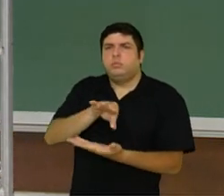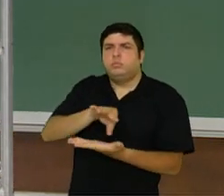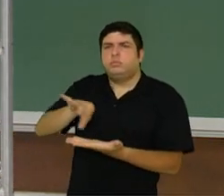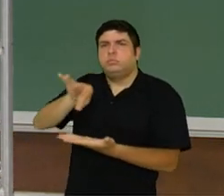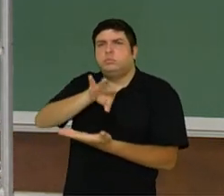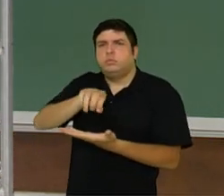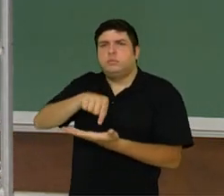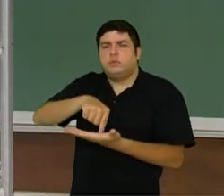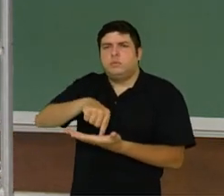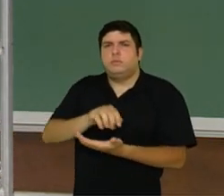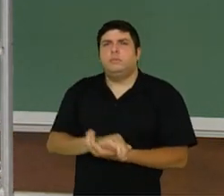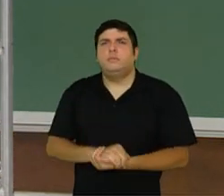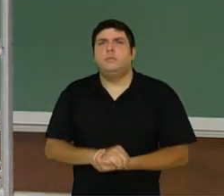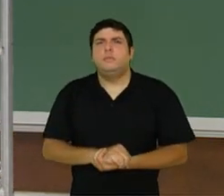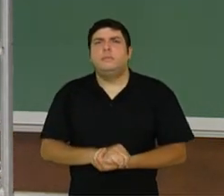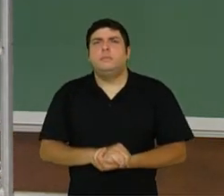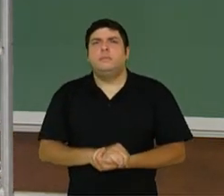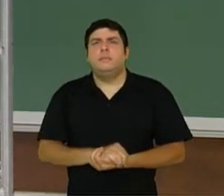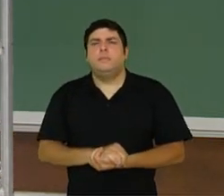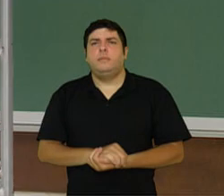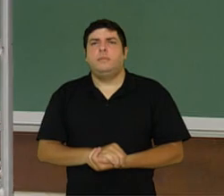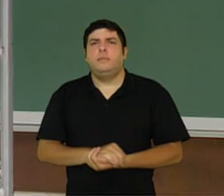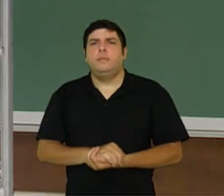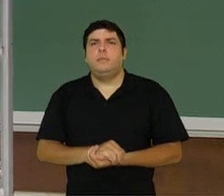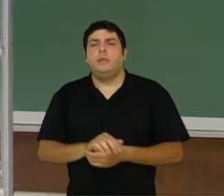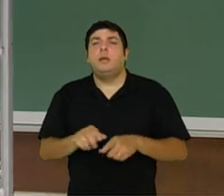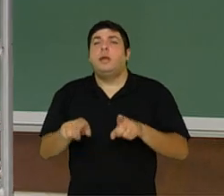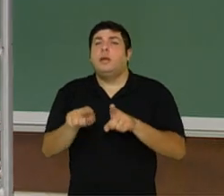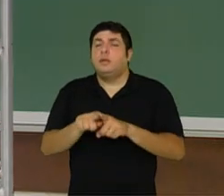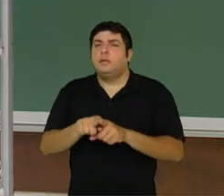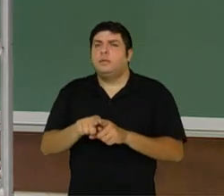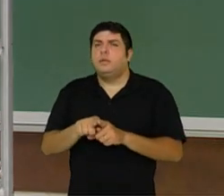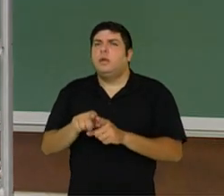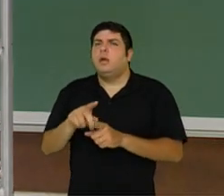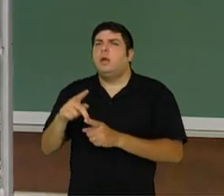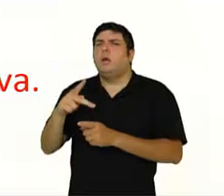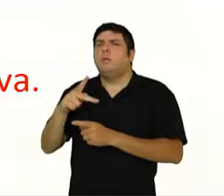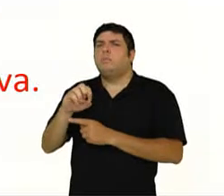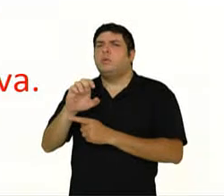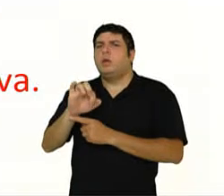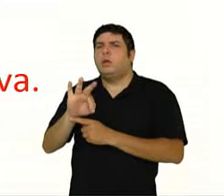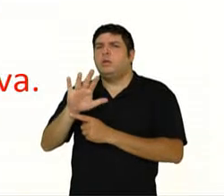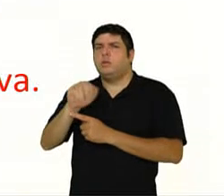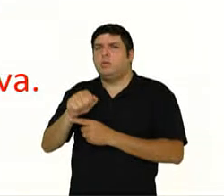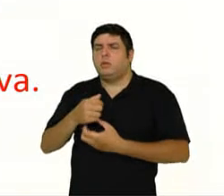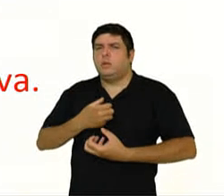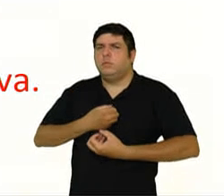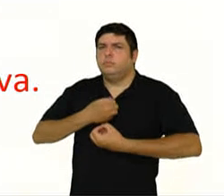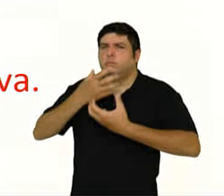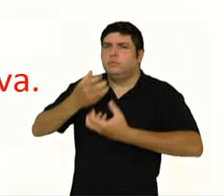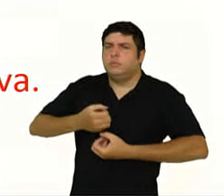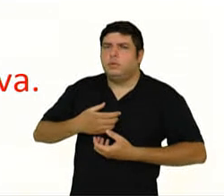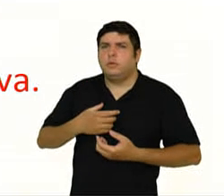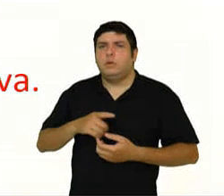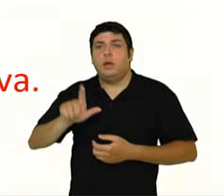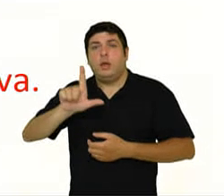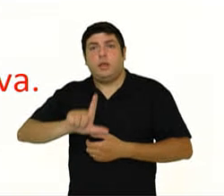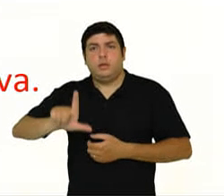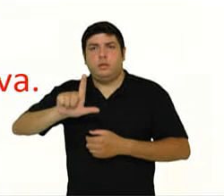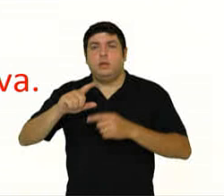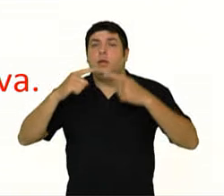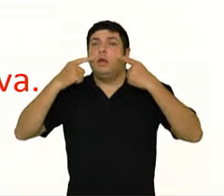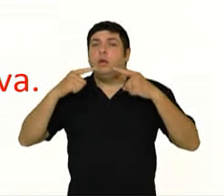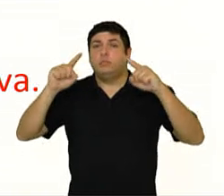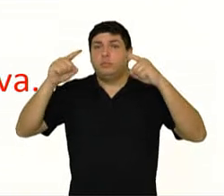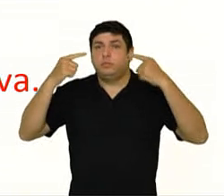linguagem. A função poética, poemas, as obras literárias, muitas letras de música também,